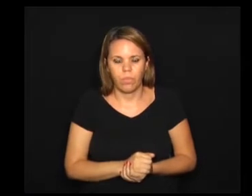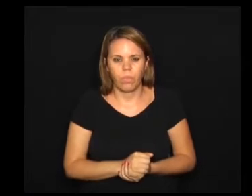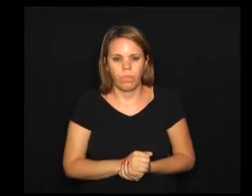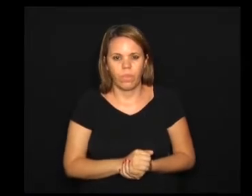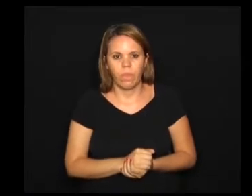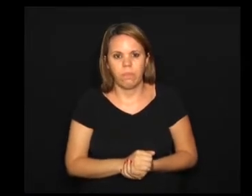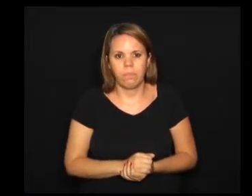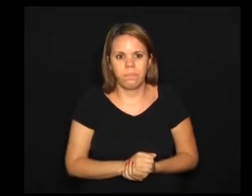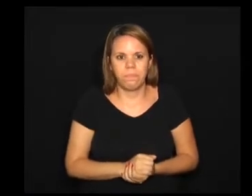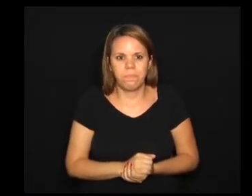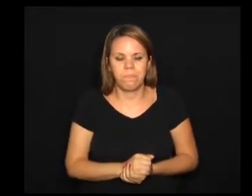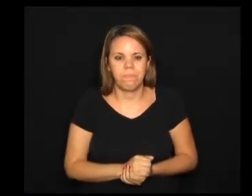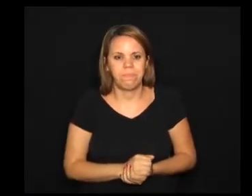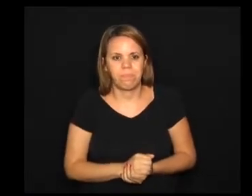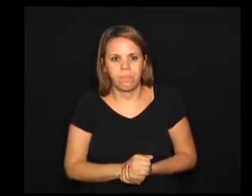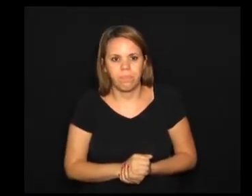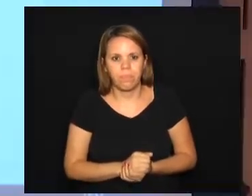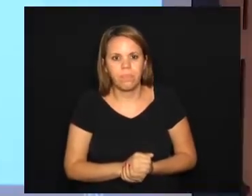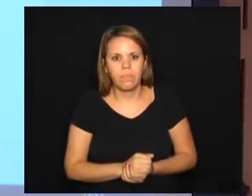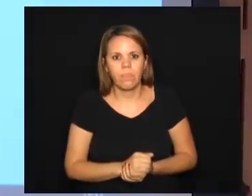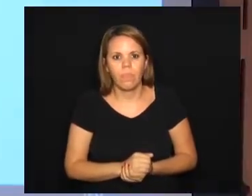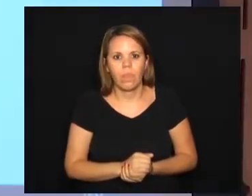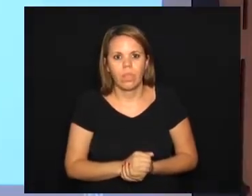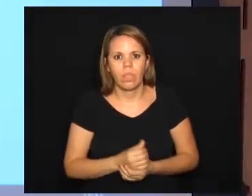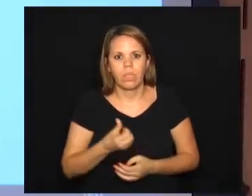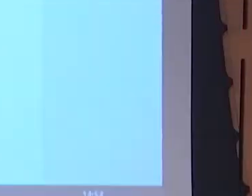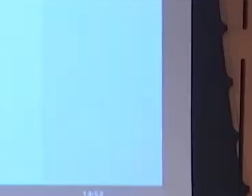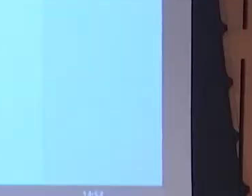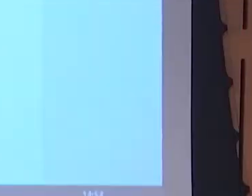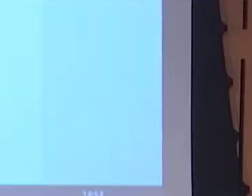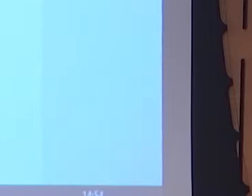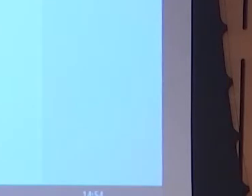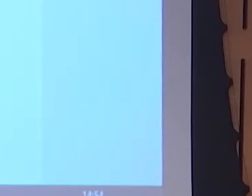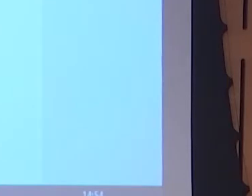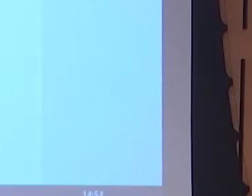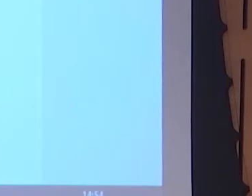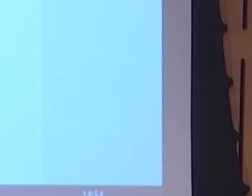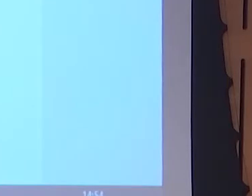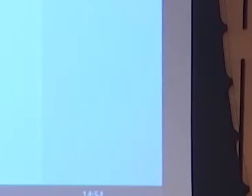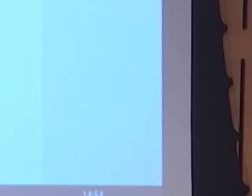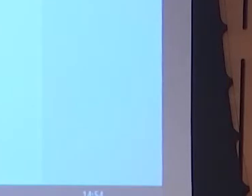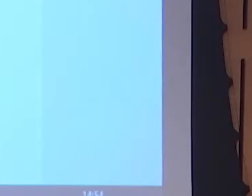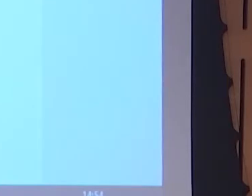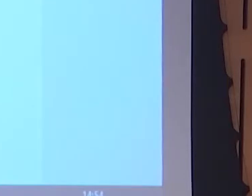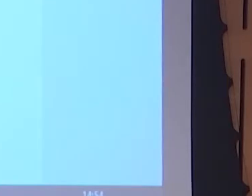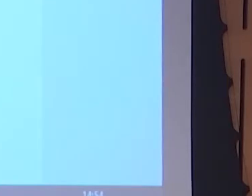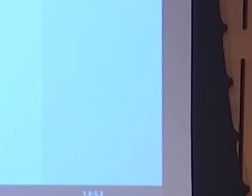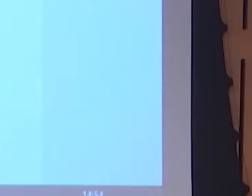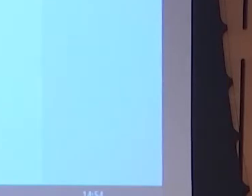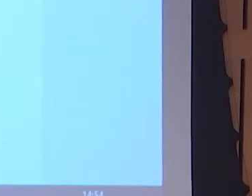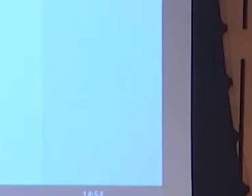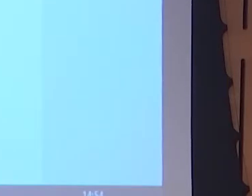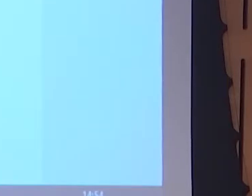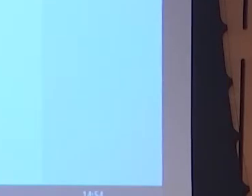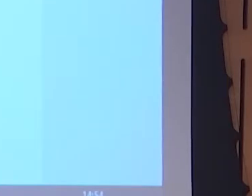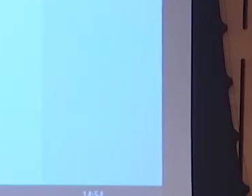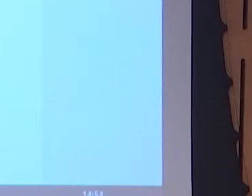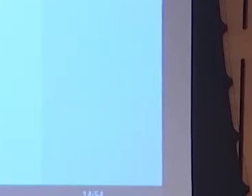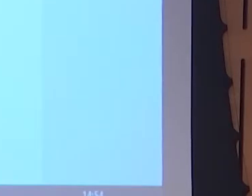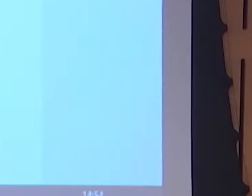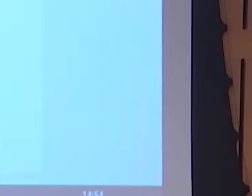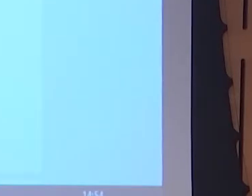no começo do segundo semestre com a ampliação da CIL. A CIL é a Central de Interpretação de Libras,